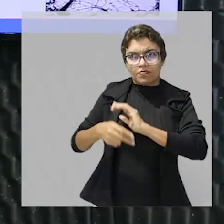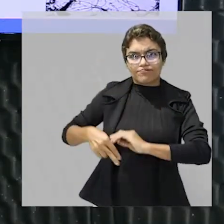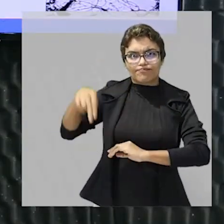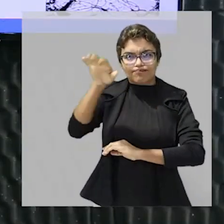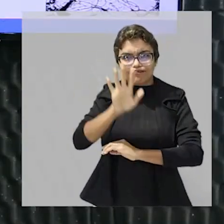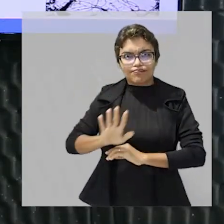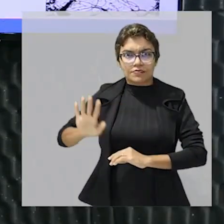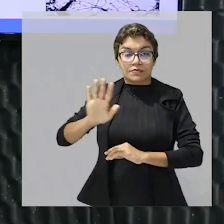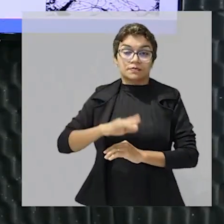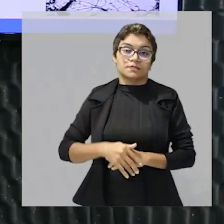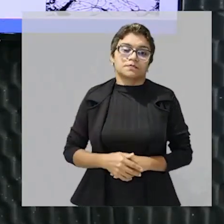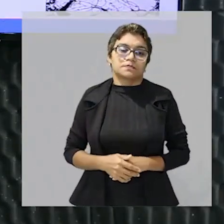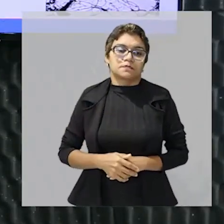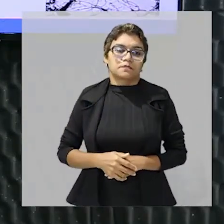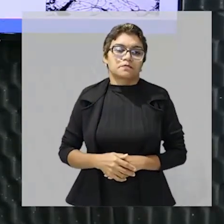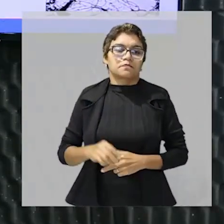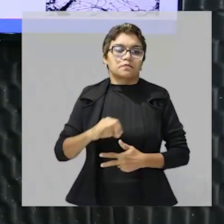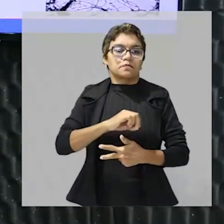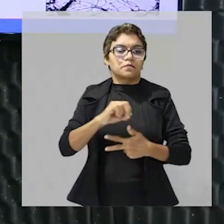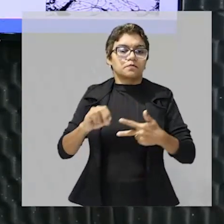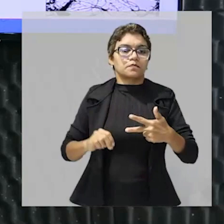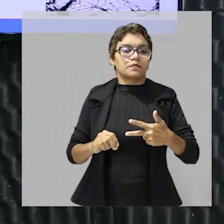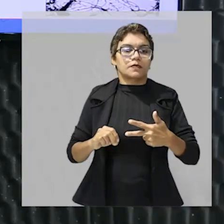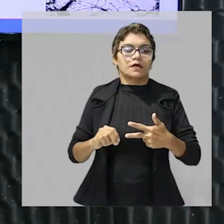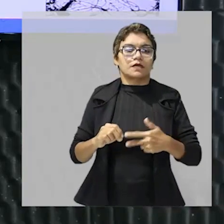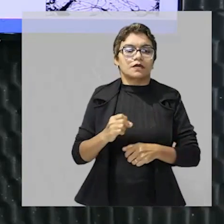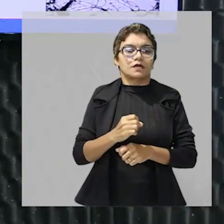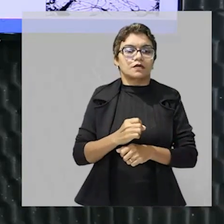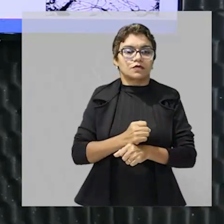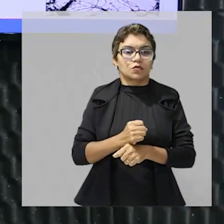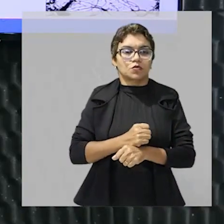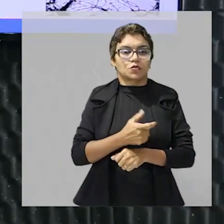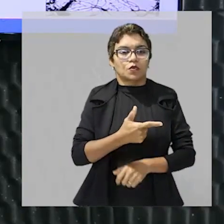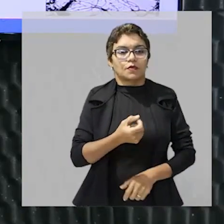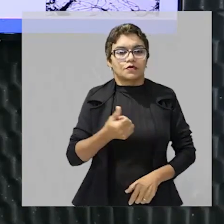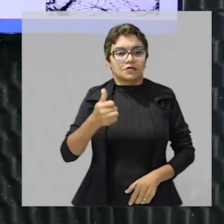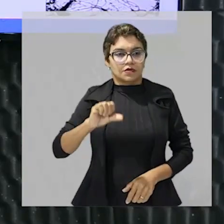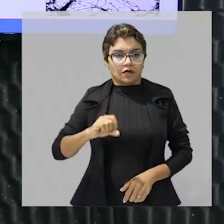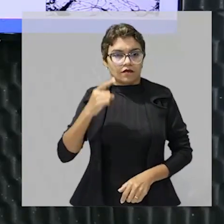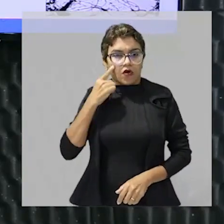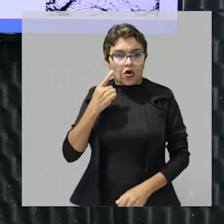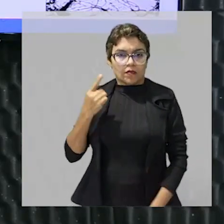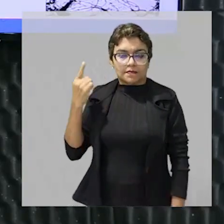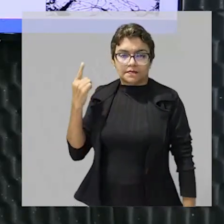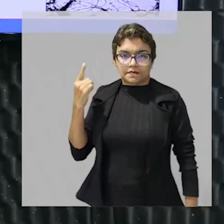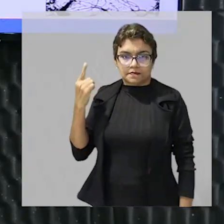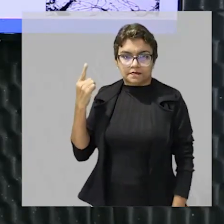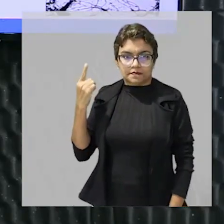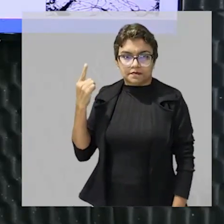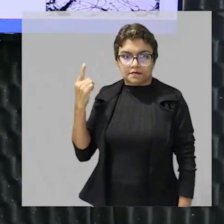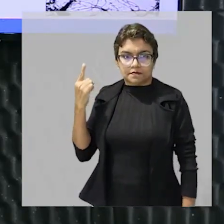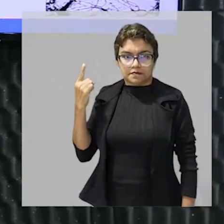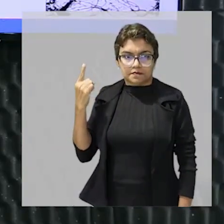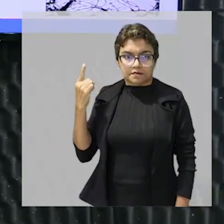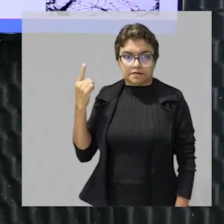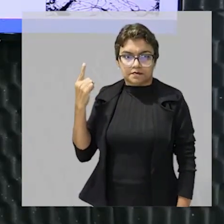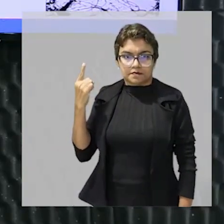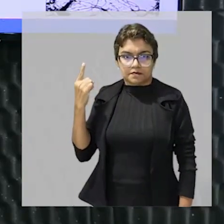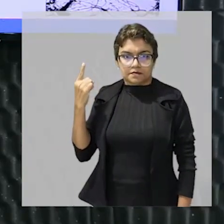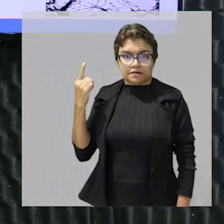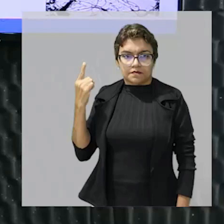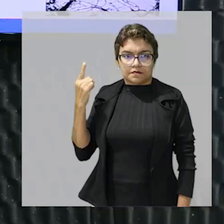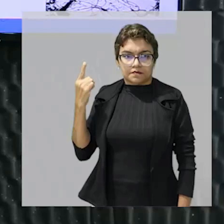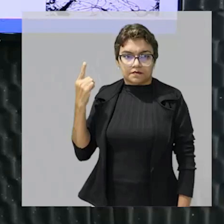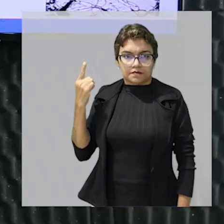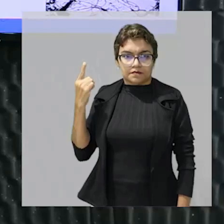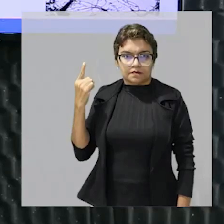questão de 2019, fotografia de Jackson Pollock, Action Paint ou expressionismo abstrato, pintando em